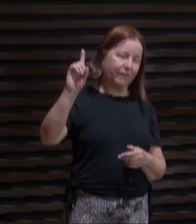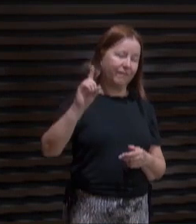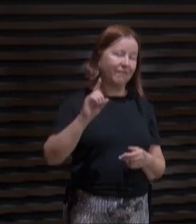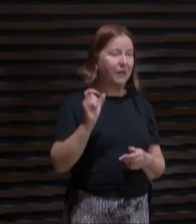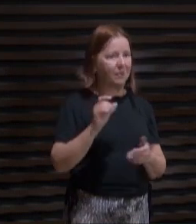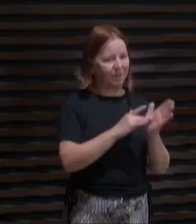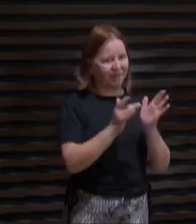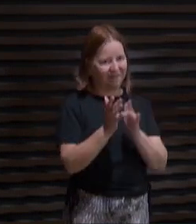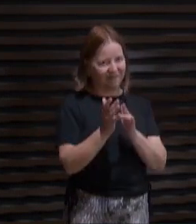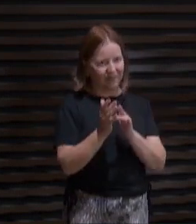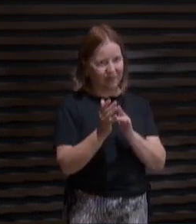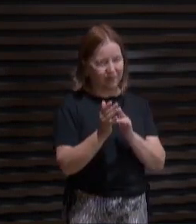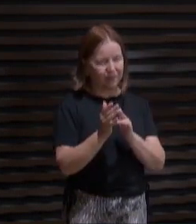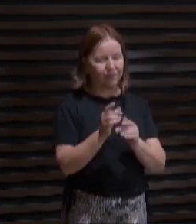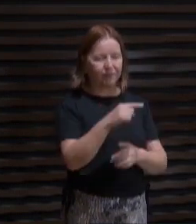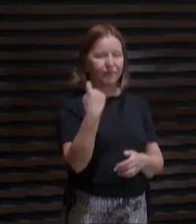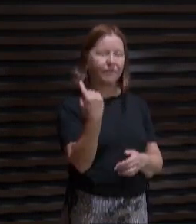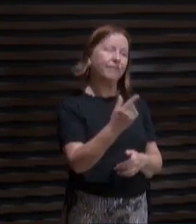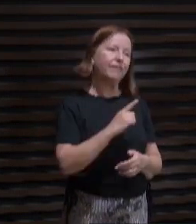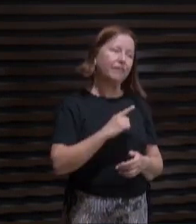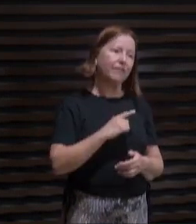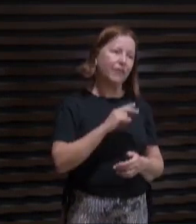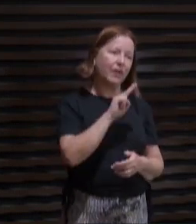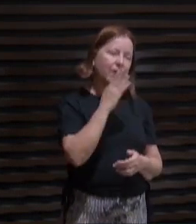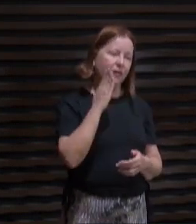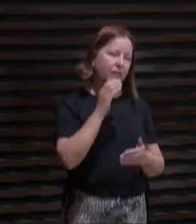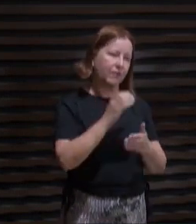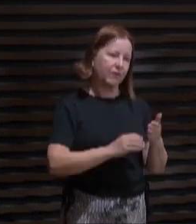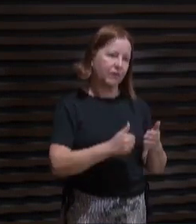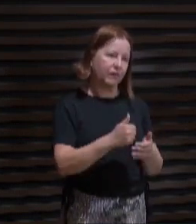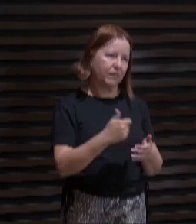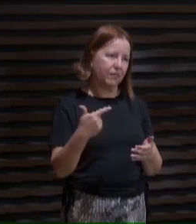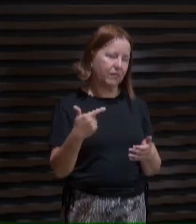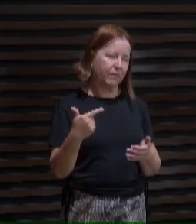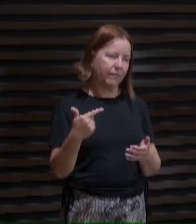Jesus. Nós temos em Hebreus capítulo 12,